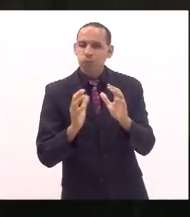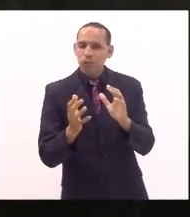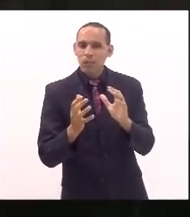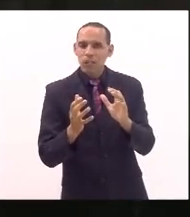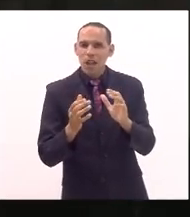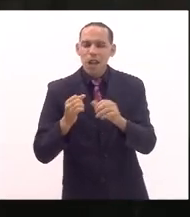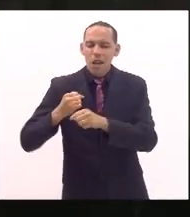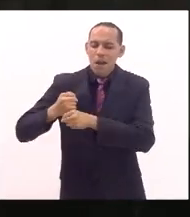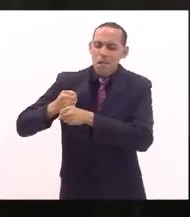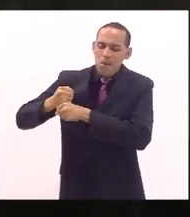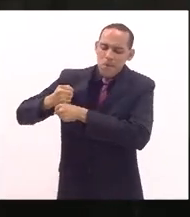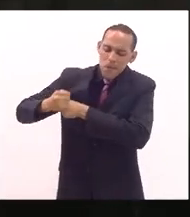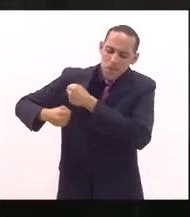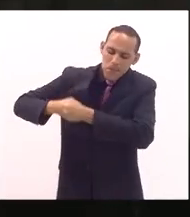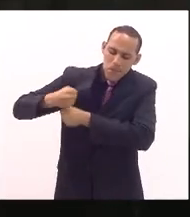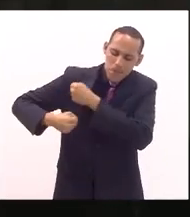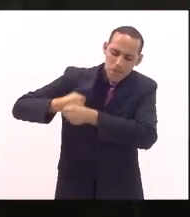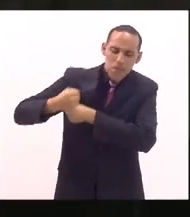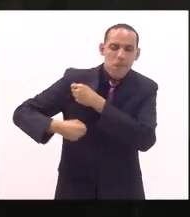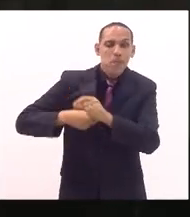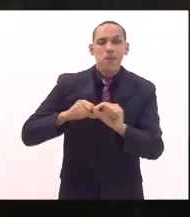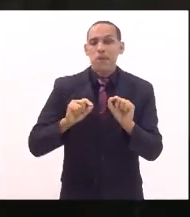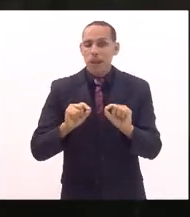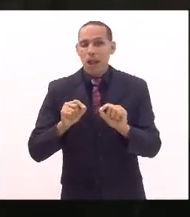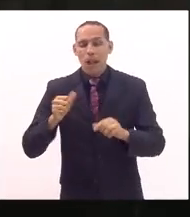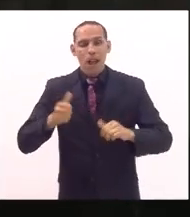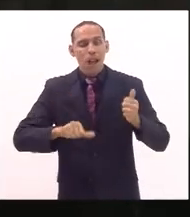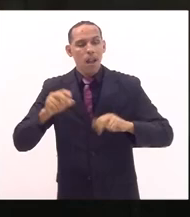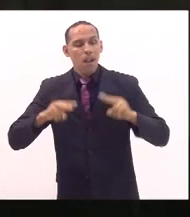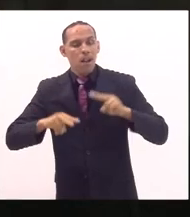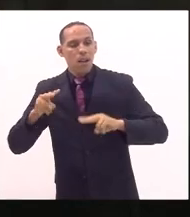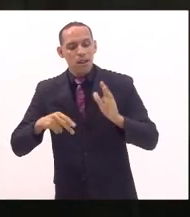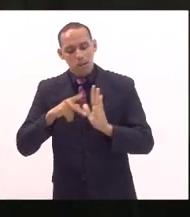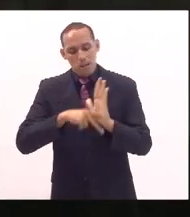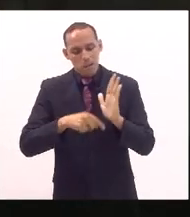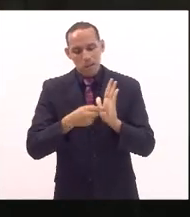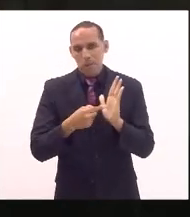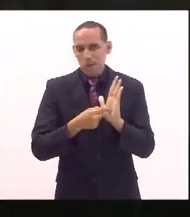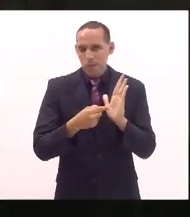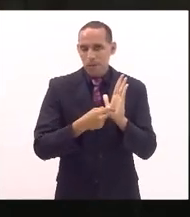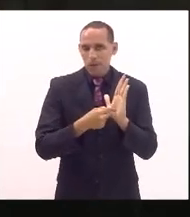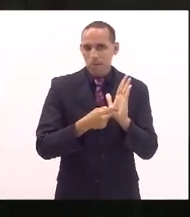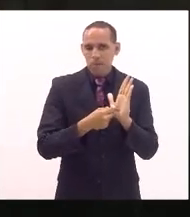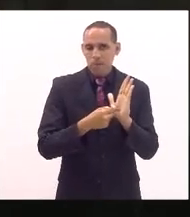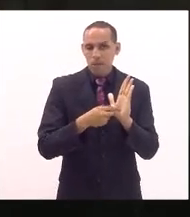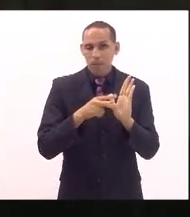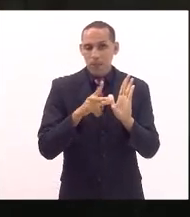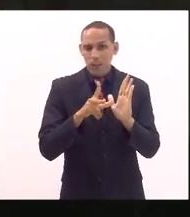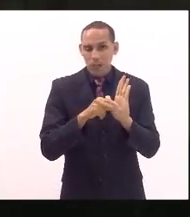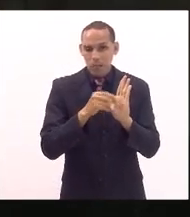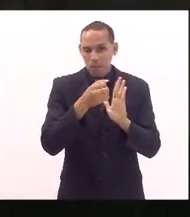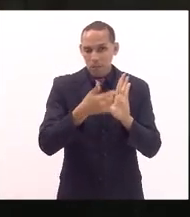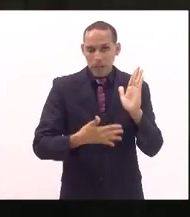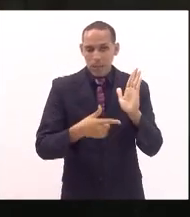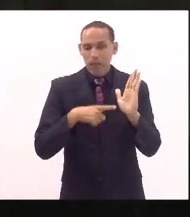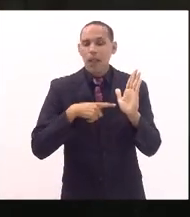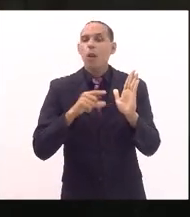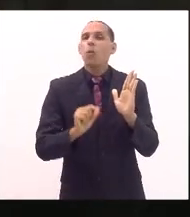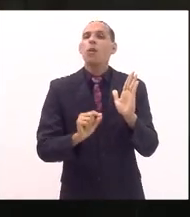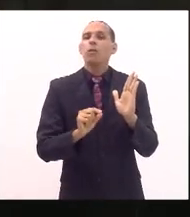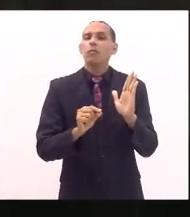de milênios ao avaliar um projeto que tem como sua ementa a